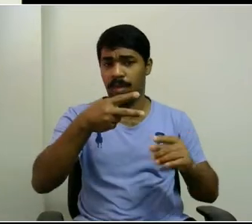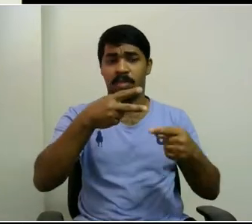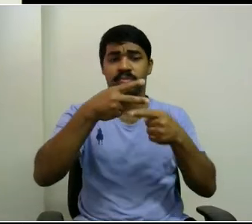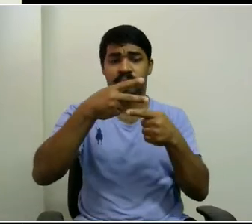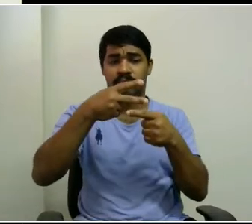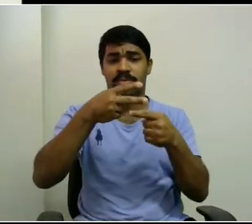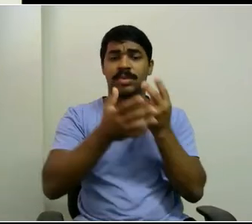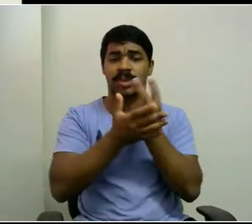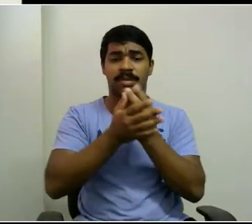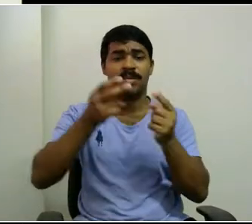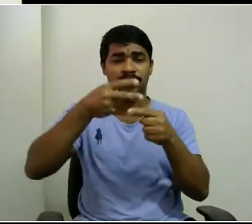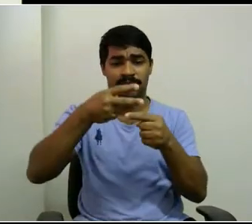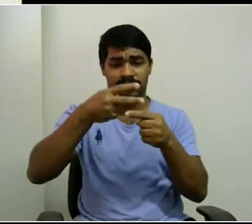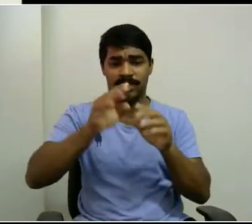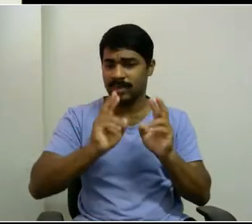envolve igualdade.